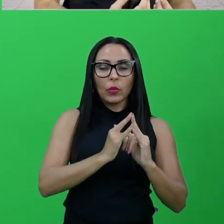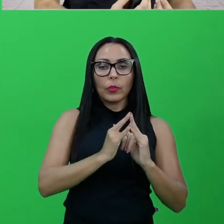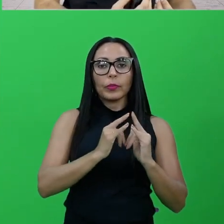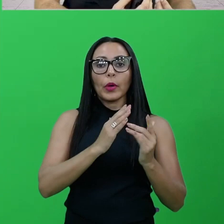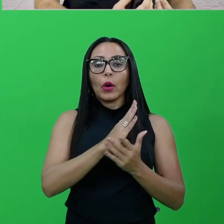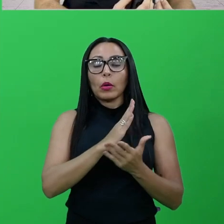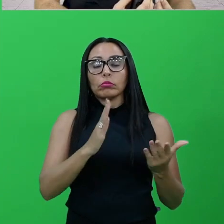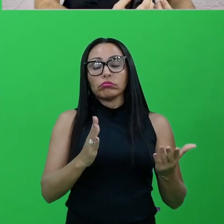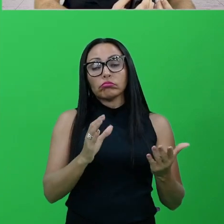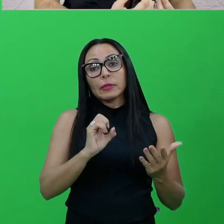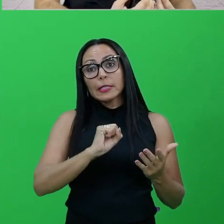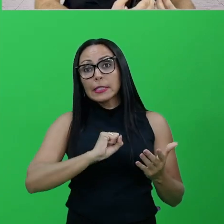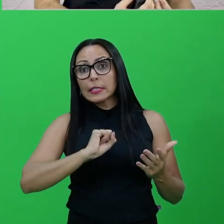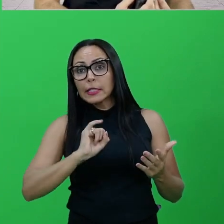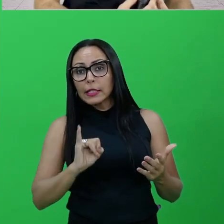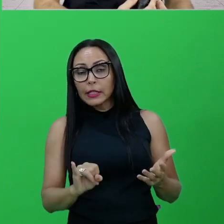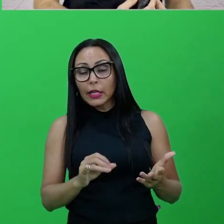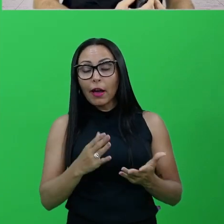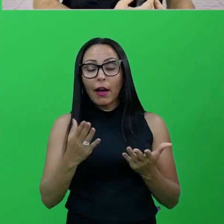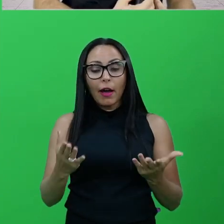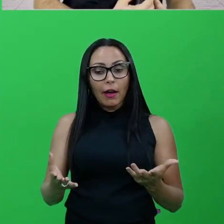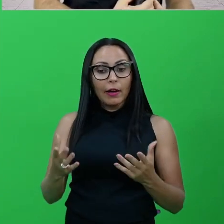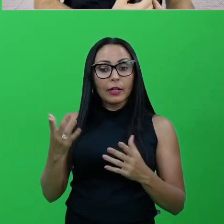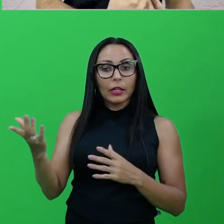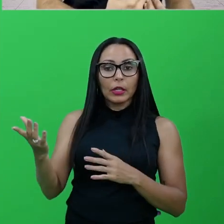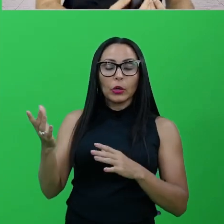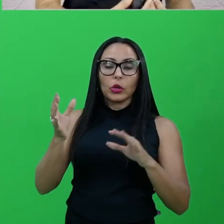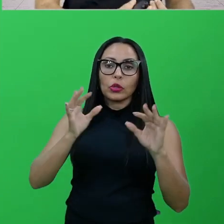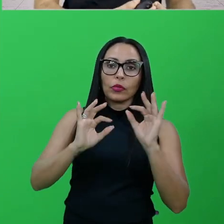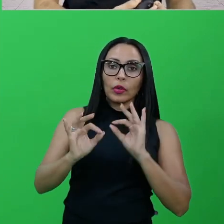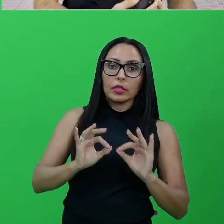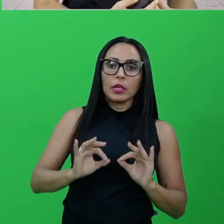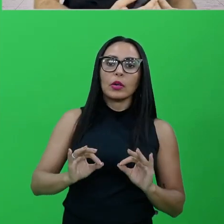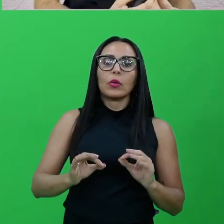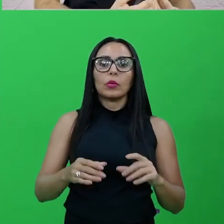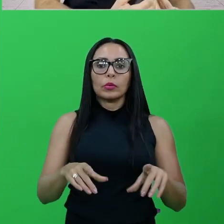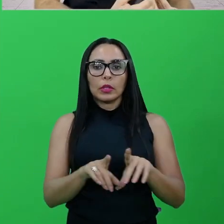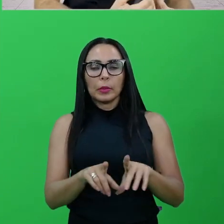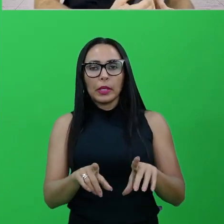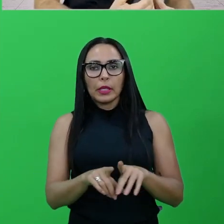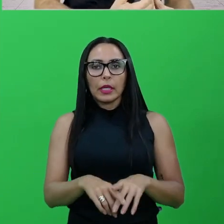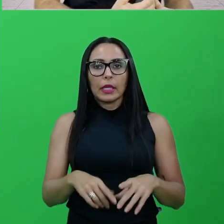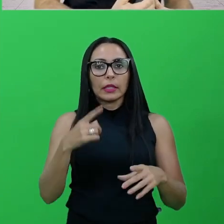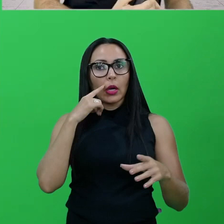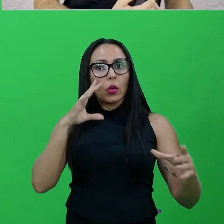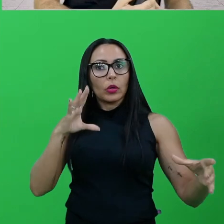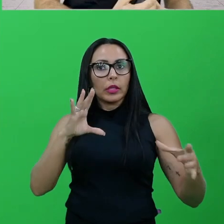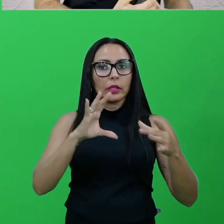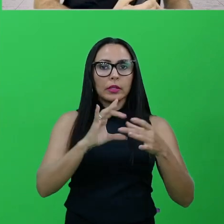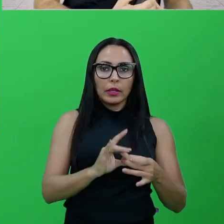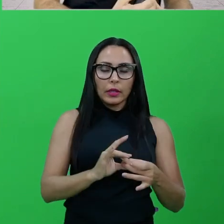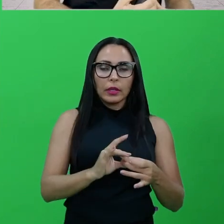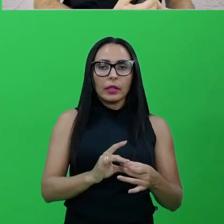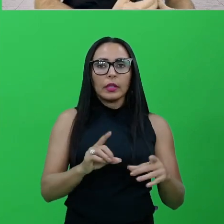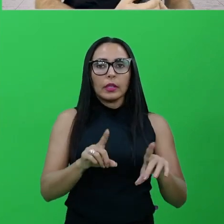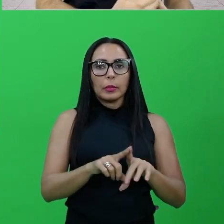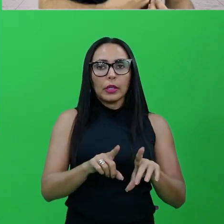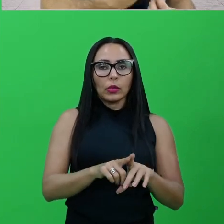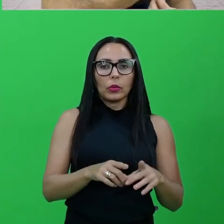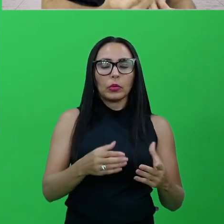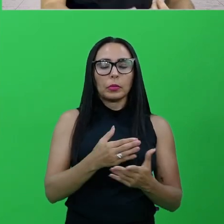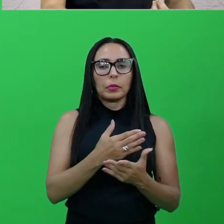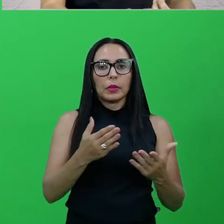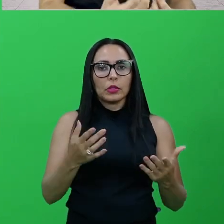se a inovação, né, em questão ela está conectada também com atores que